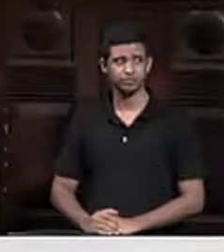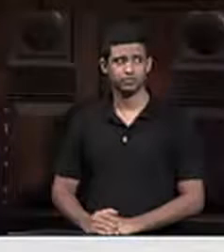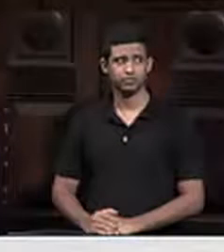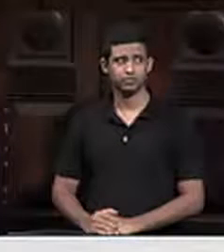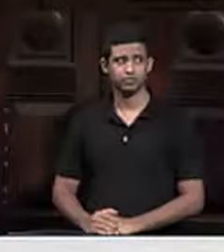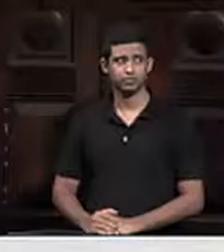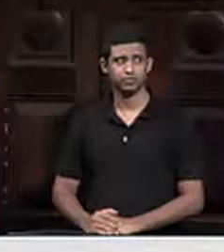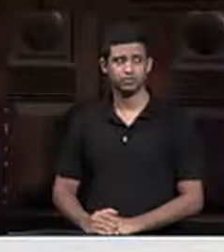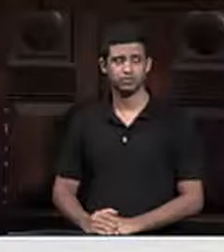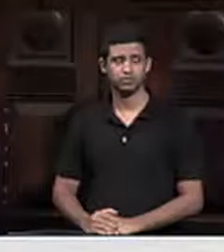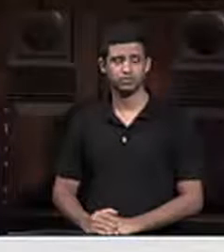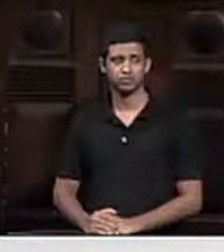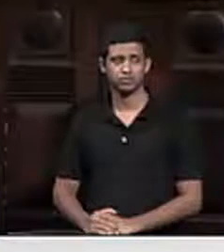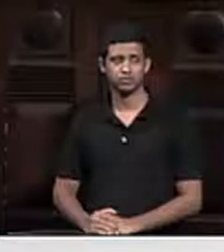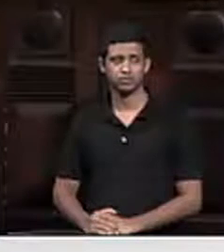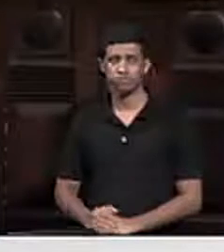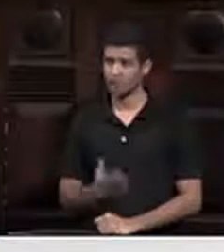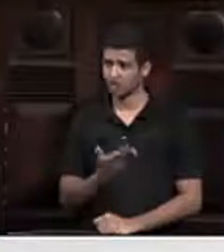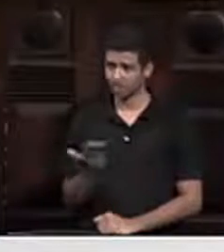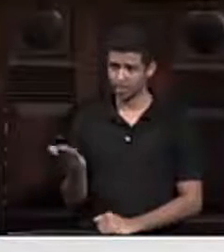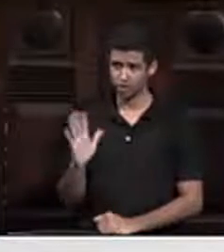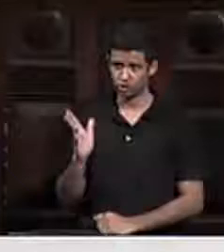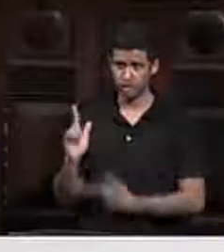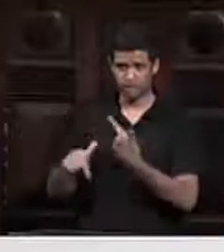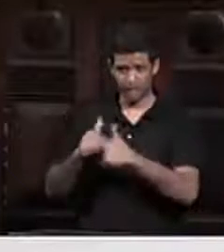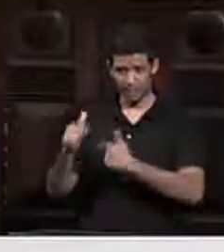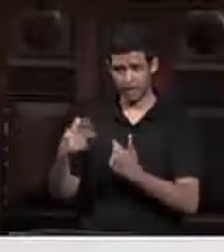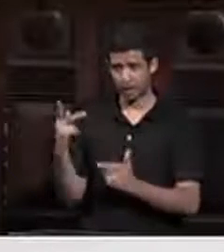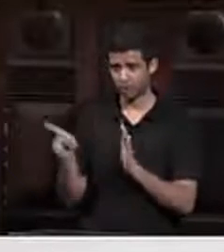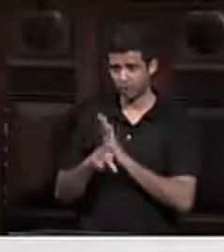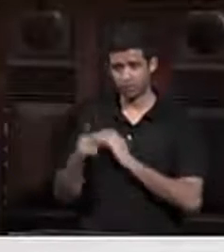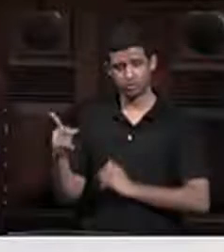Não são funções de Estado?